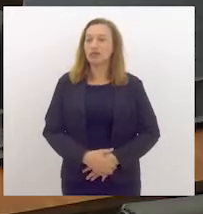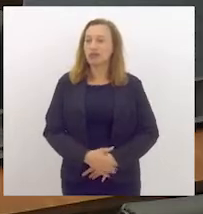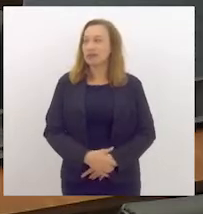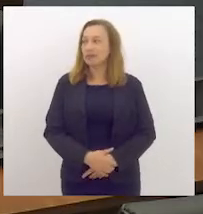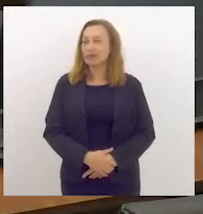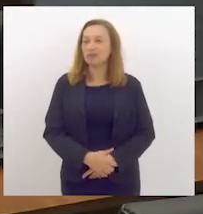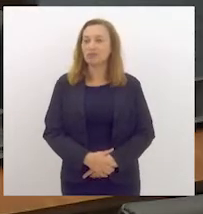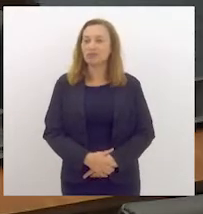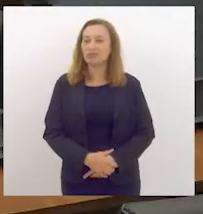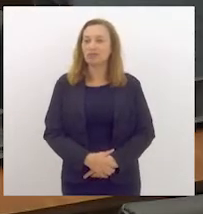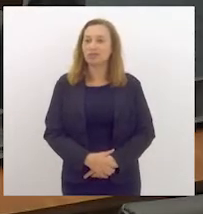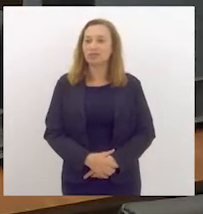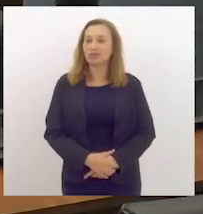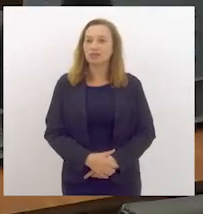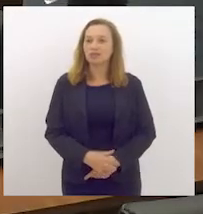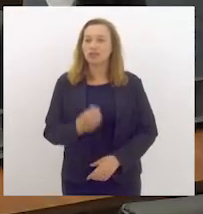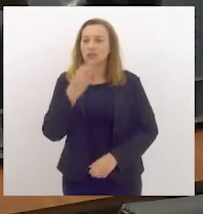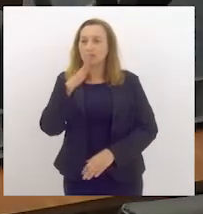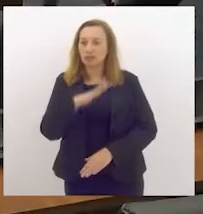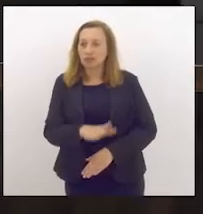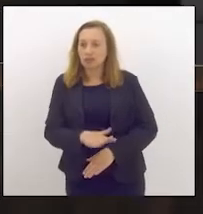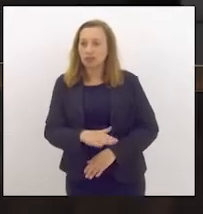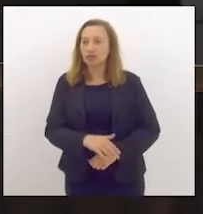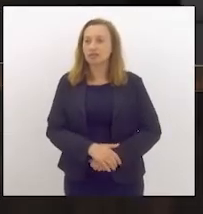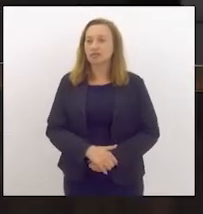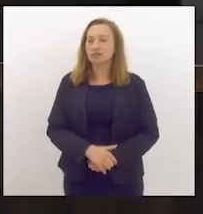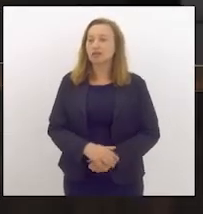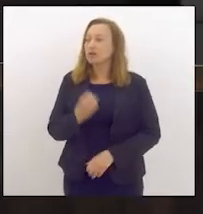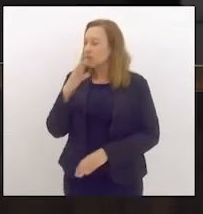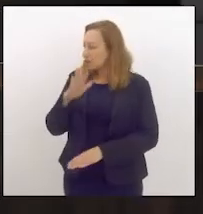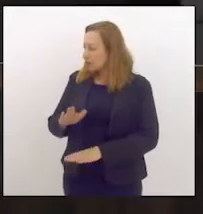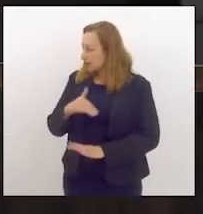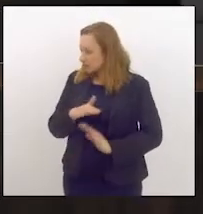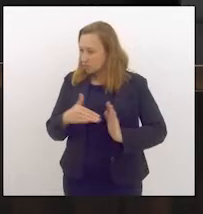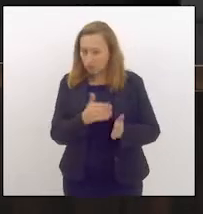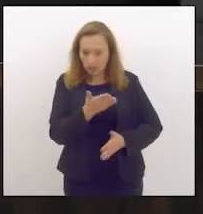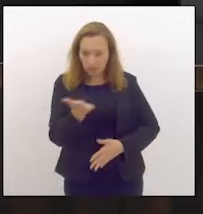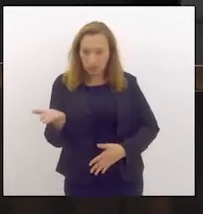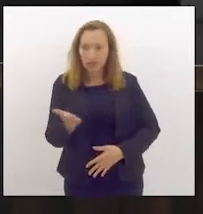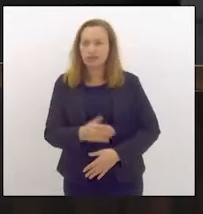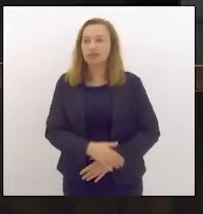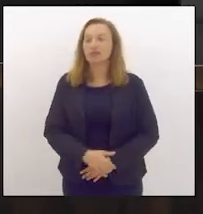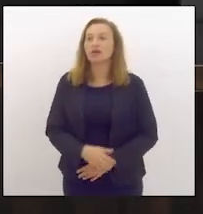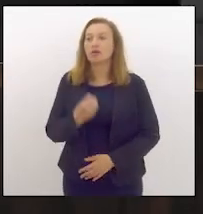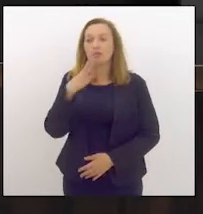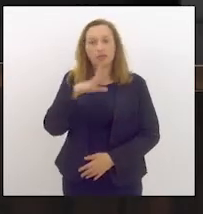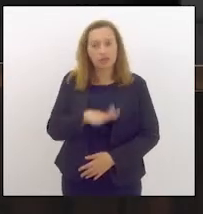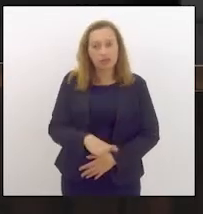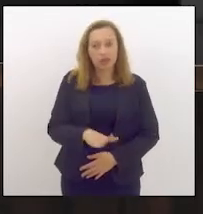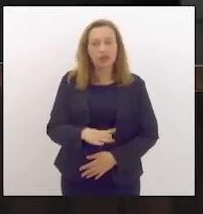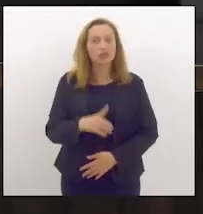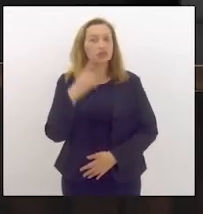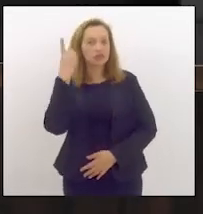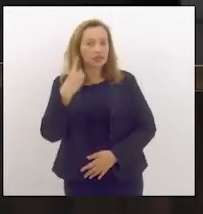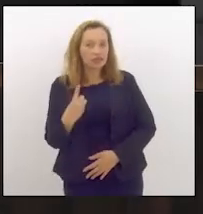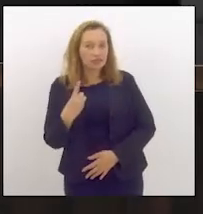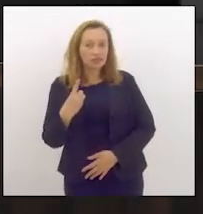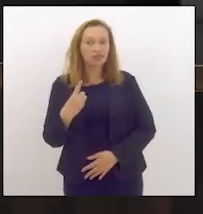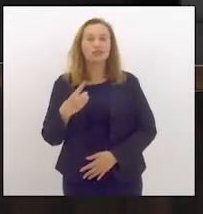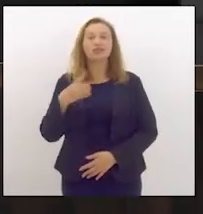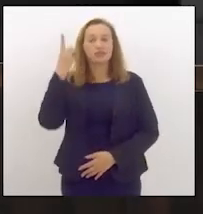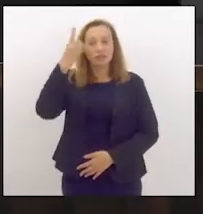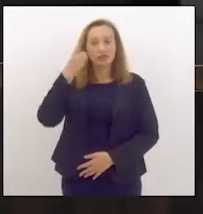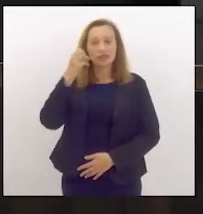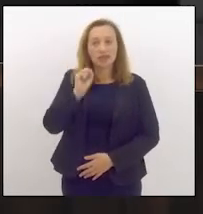Eu desejo a todos boa tarde boa tarde a todos boa tarde Dani Monteiro Deputado